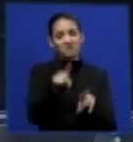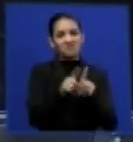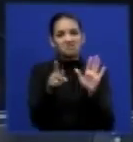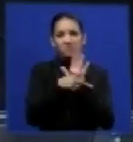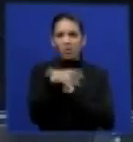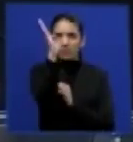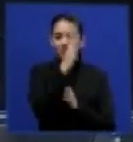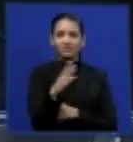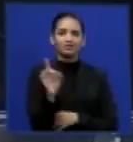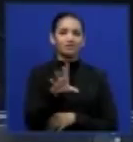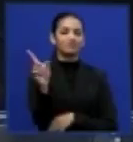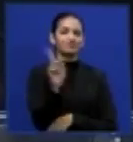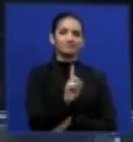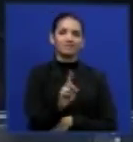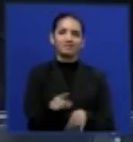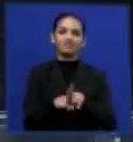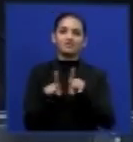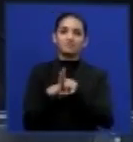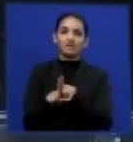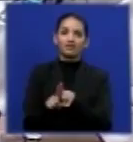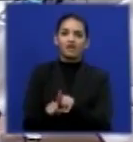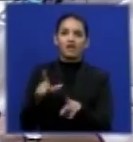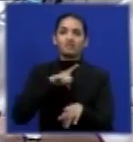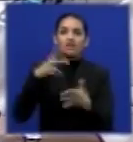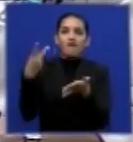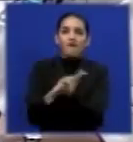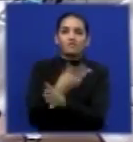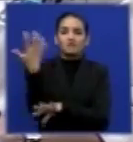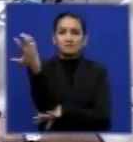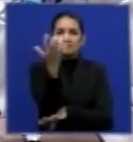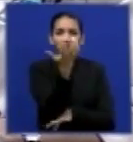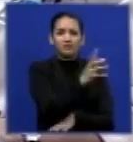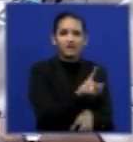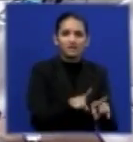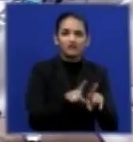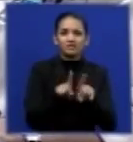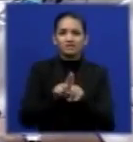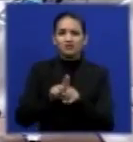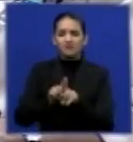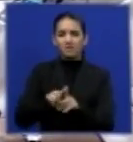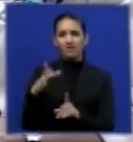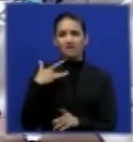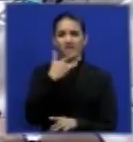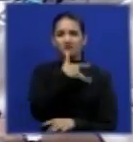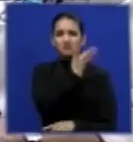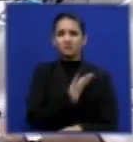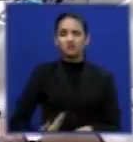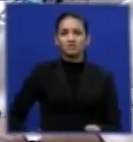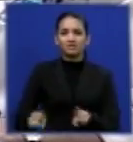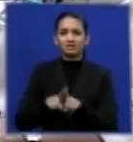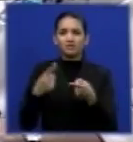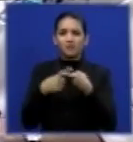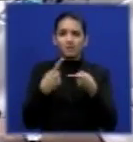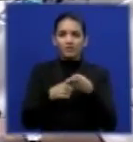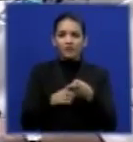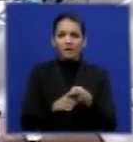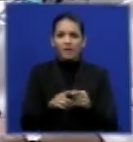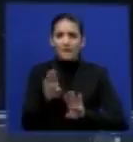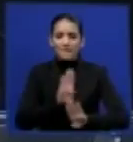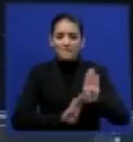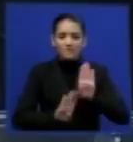Brasil à luz dos graves impactos ao meio ambiente e a saúde pública Associados à dificuldade de controle de destinação de pneus inservíveis